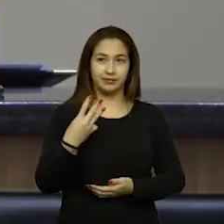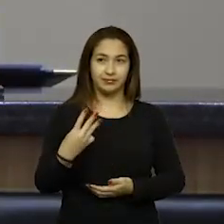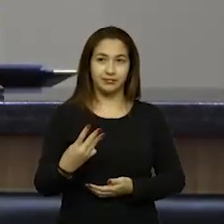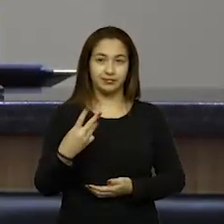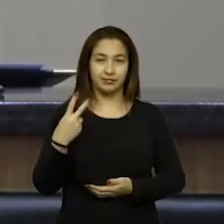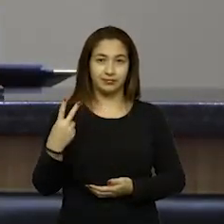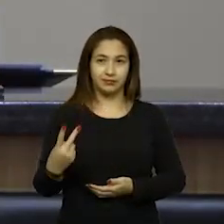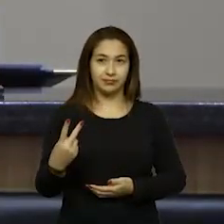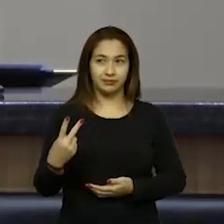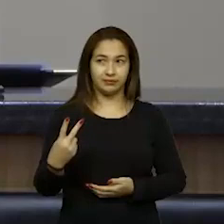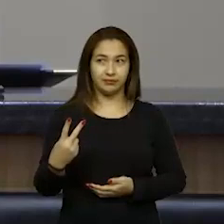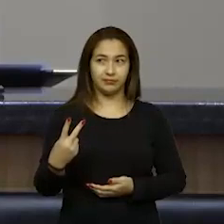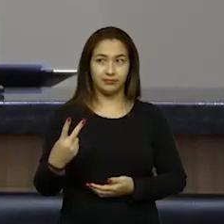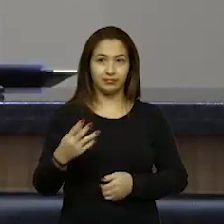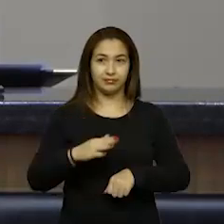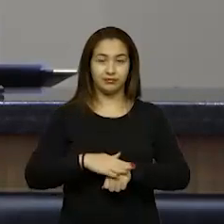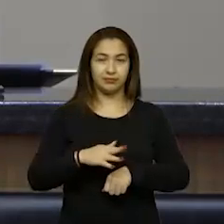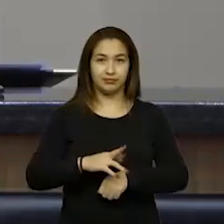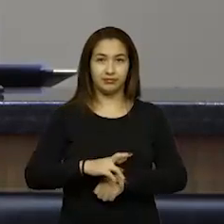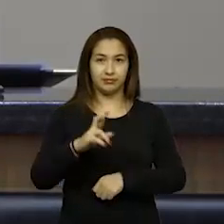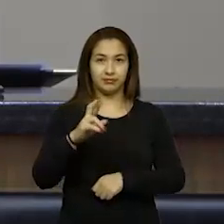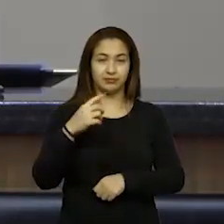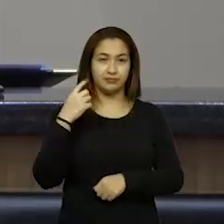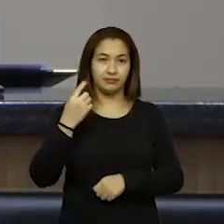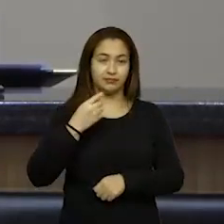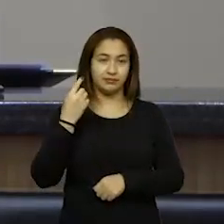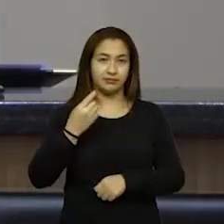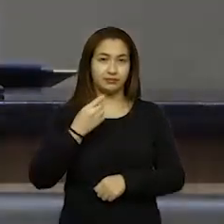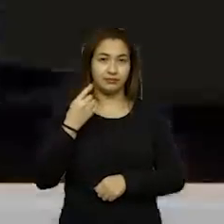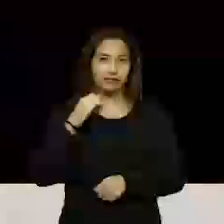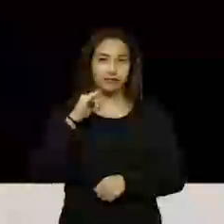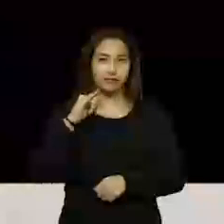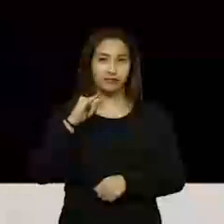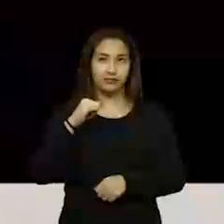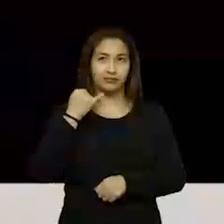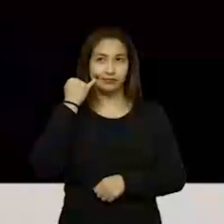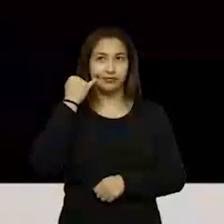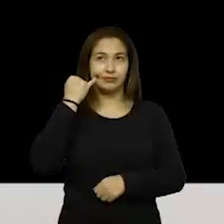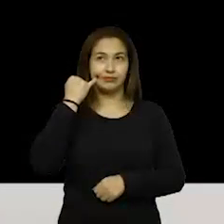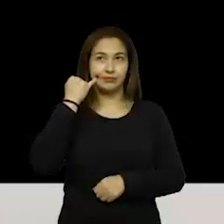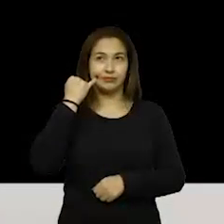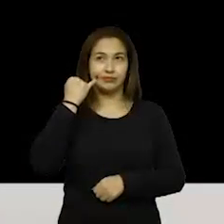332, autor deputado Gessé Lopes,